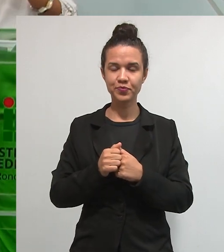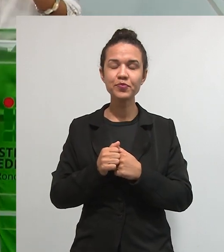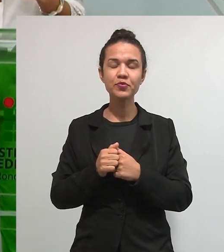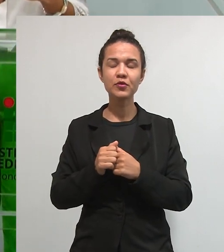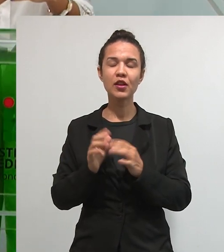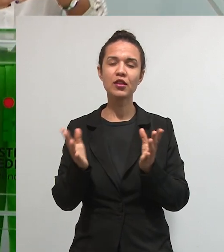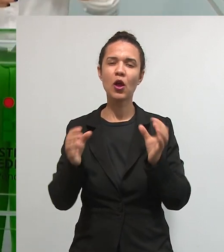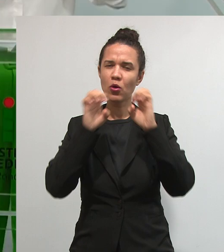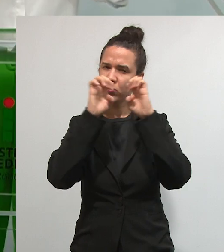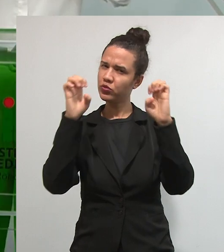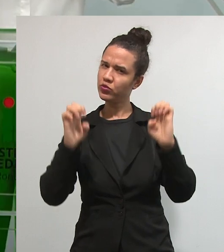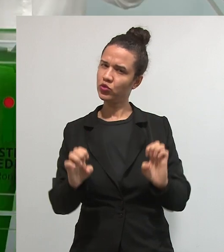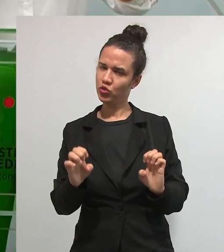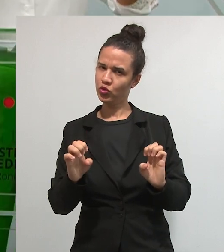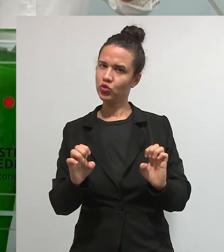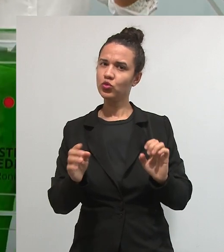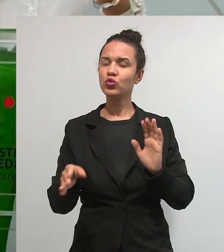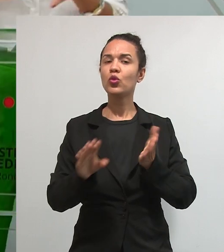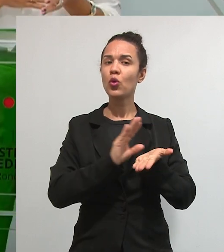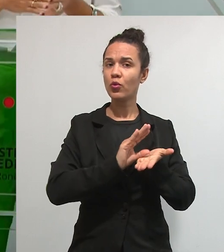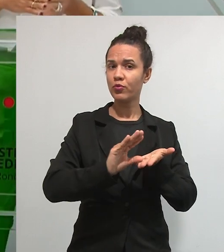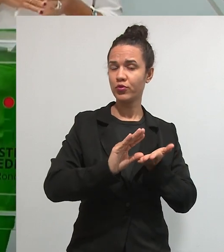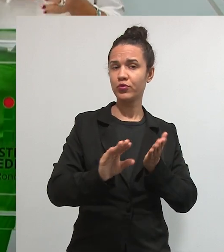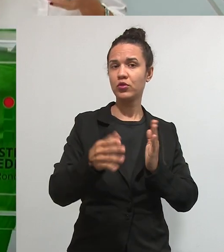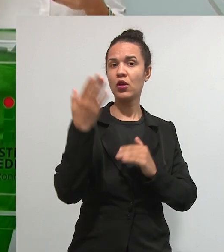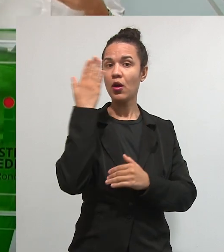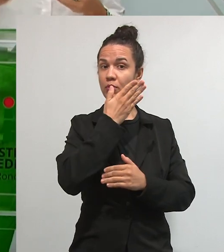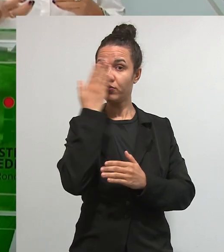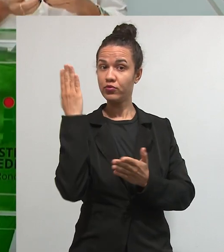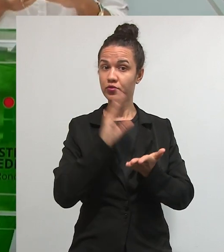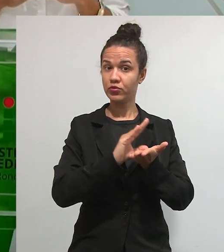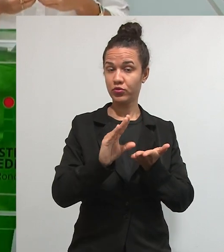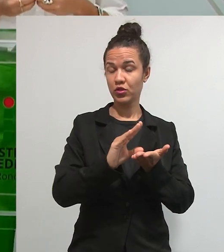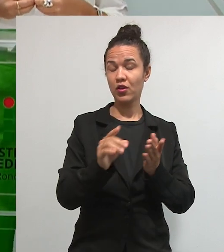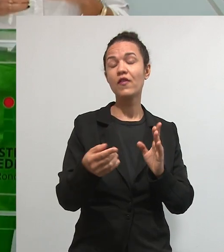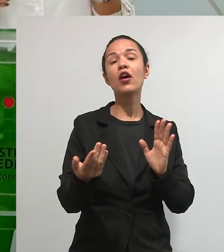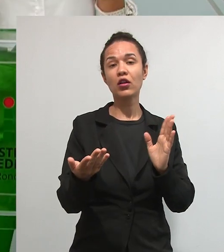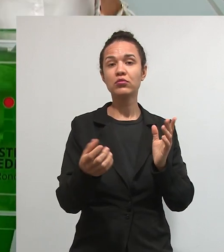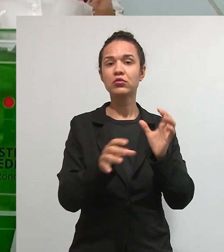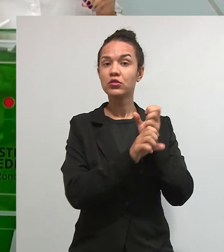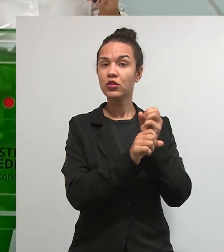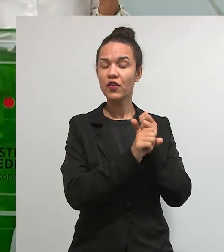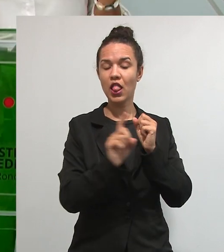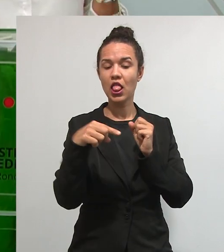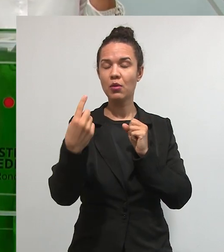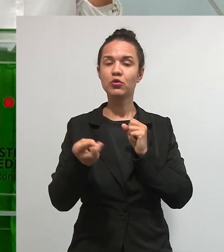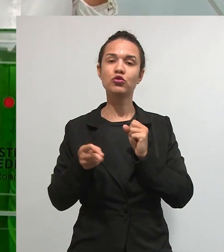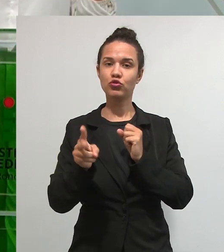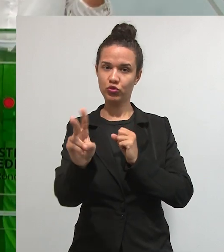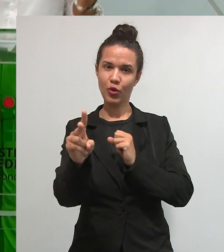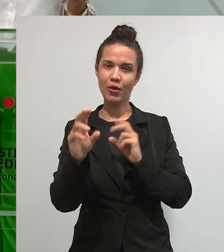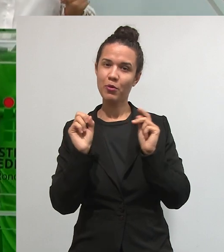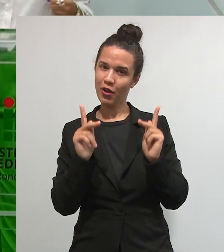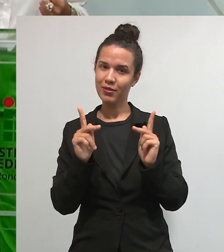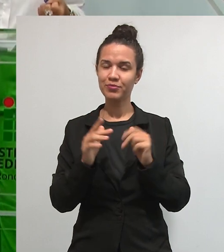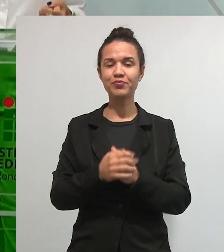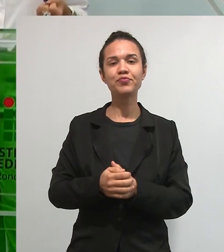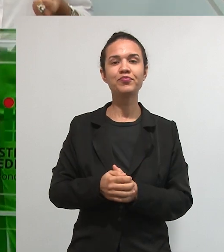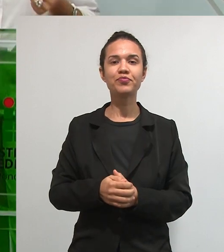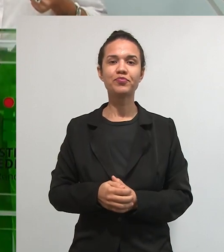demonstrações contábeis e na próxima seguimos com as demais, tá bom? Então, vamos